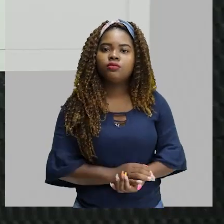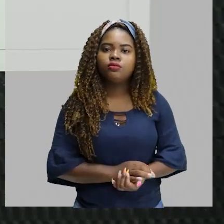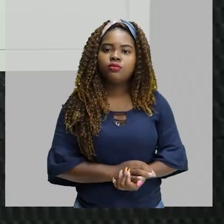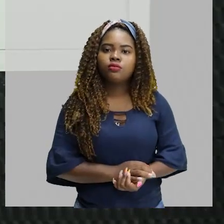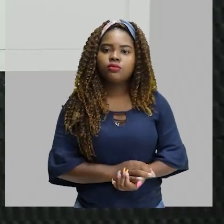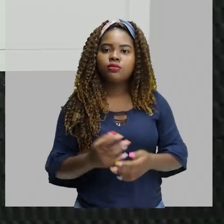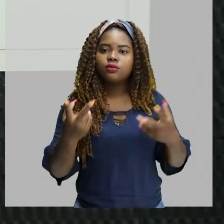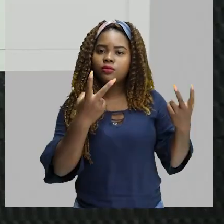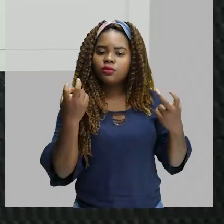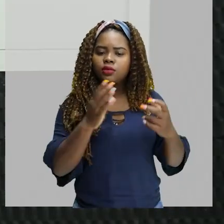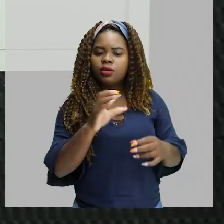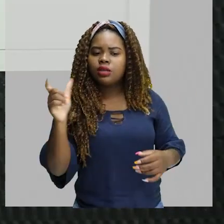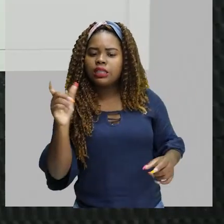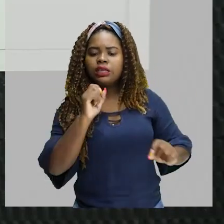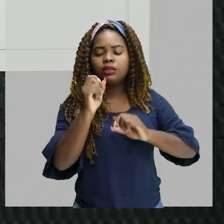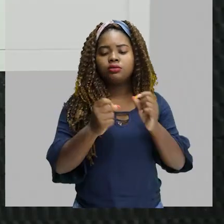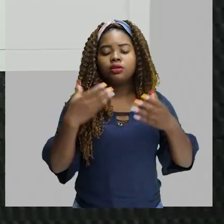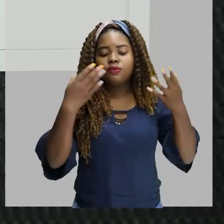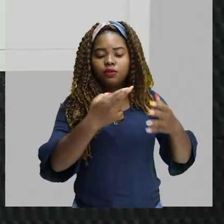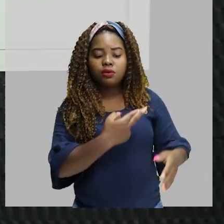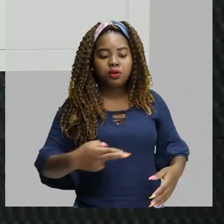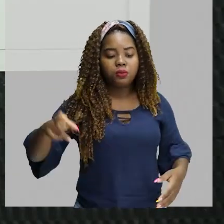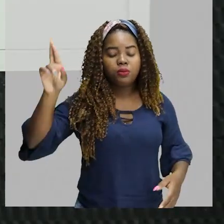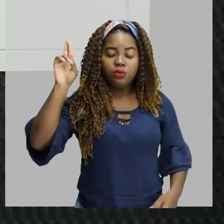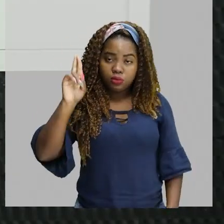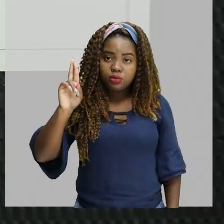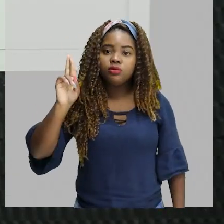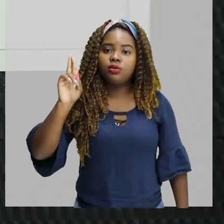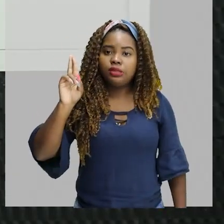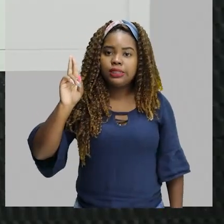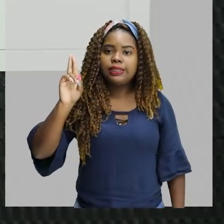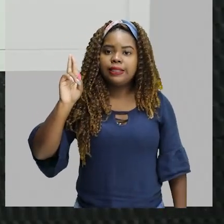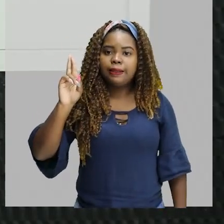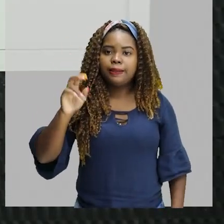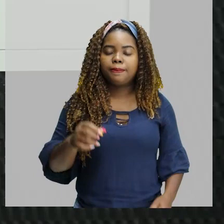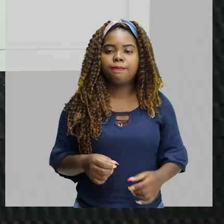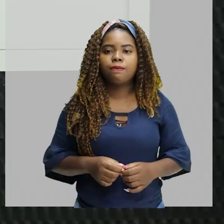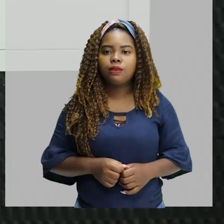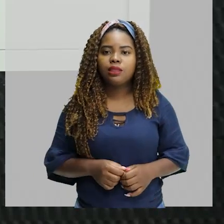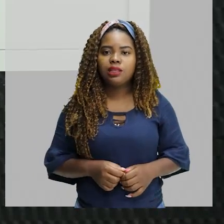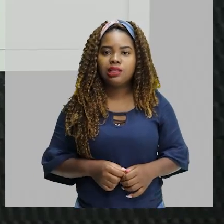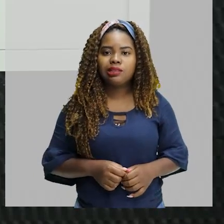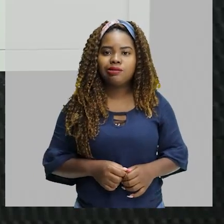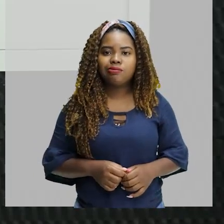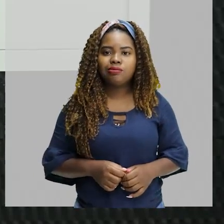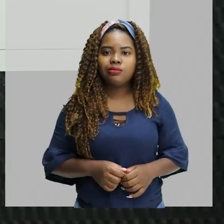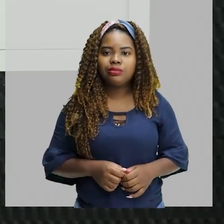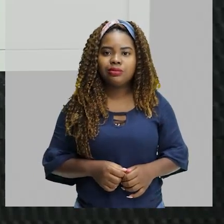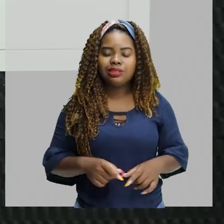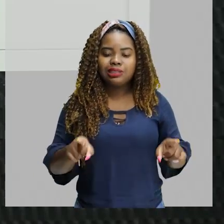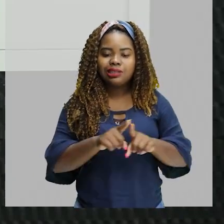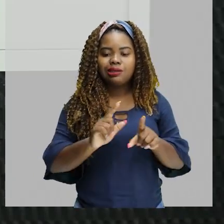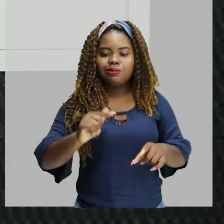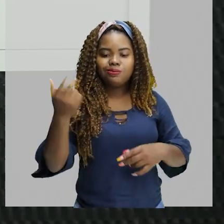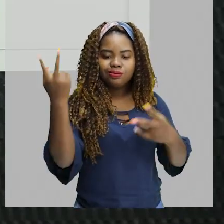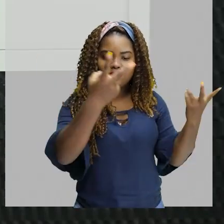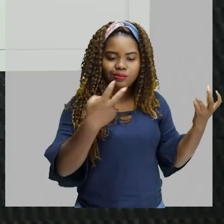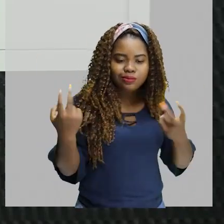observado, claro, do ponto de vista religioso, a partir da religião, já é uma outra